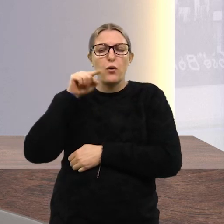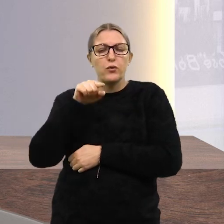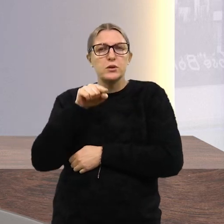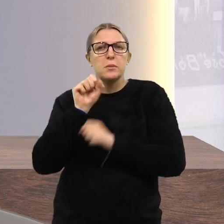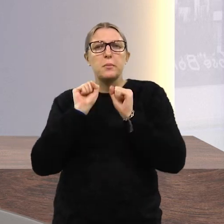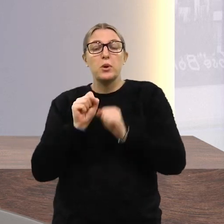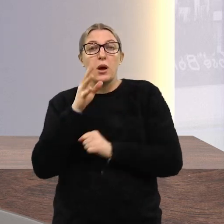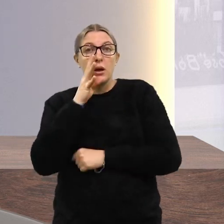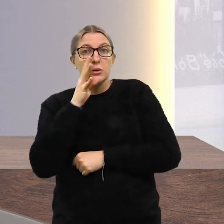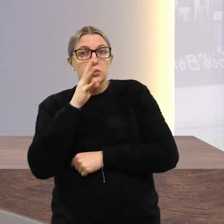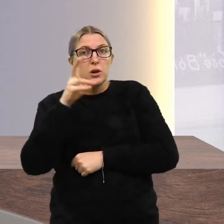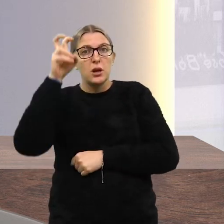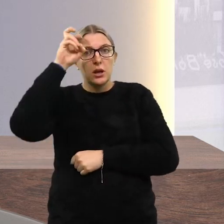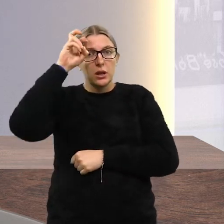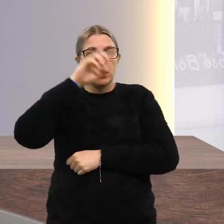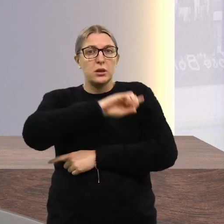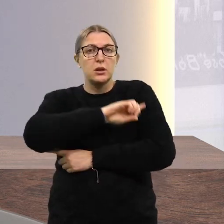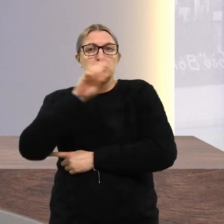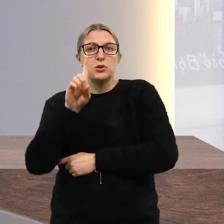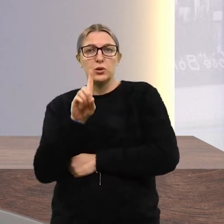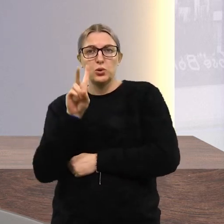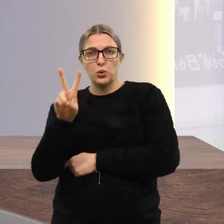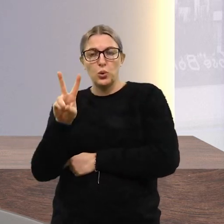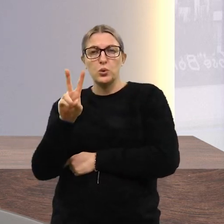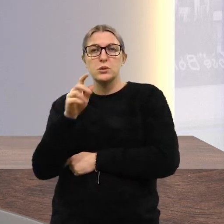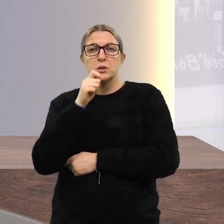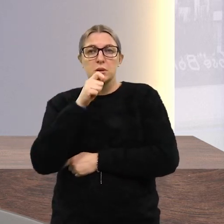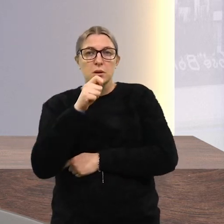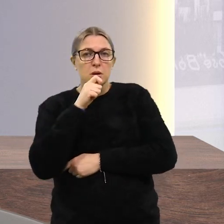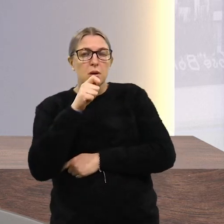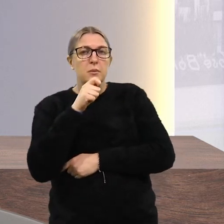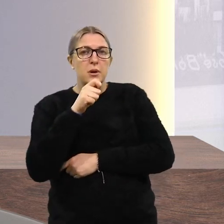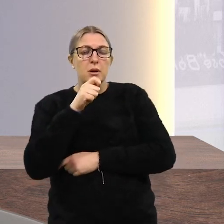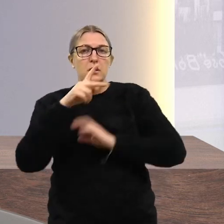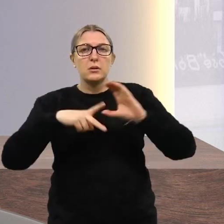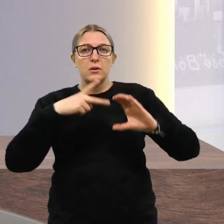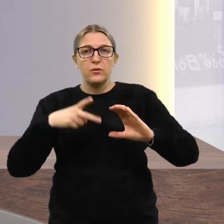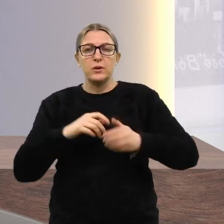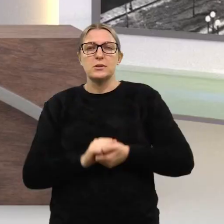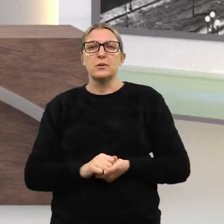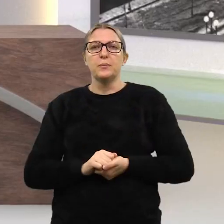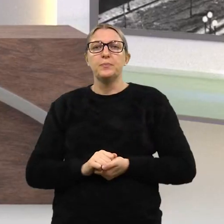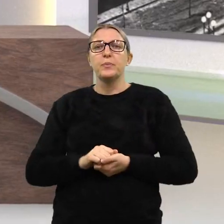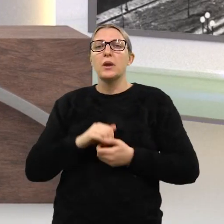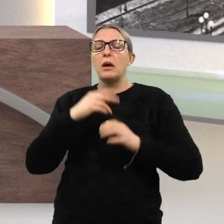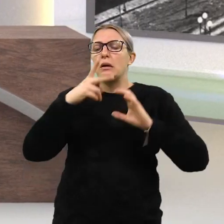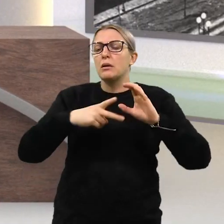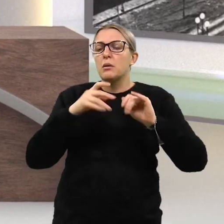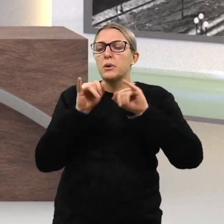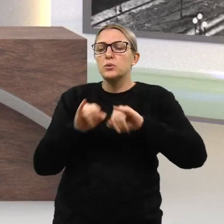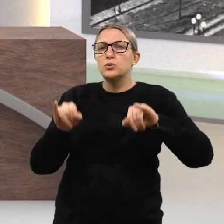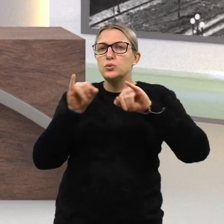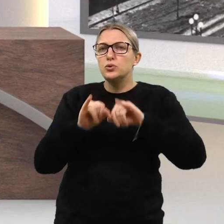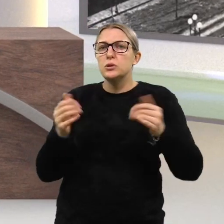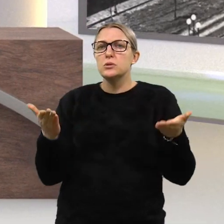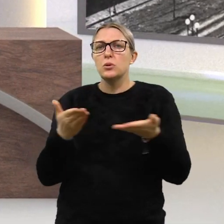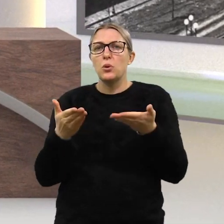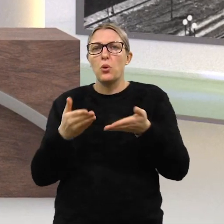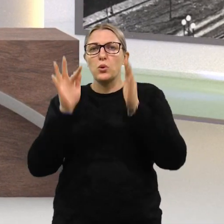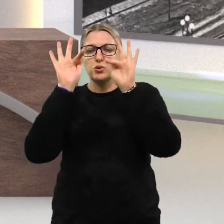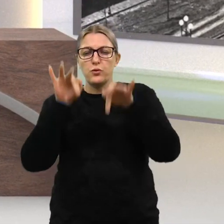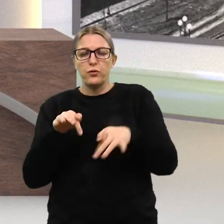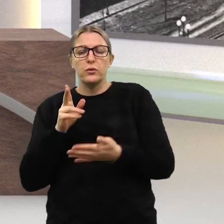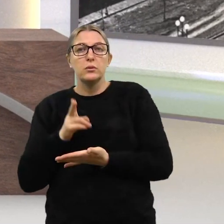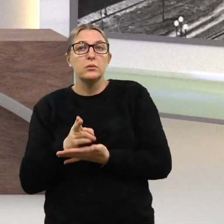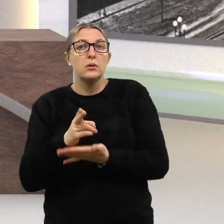acompanhar na próxima quinta-feira, dia 12, no Câmara Entrevista com a Cristiane Roden. O Câmara Notícias de hoje fica por